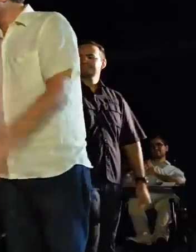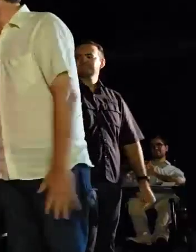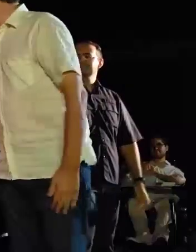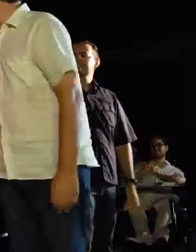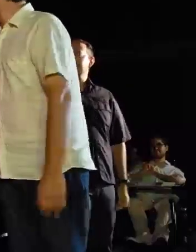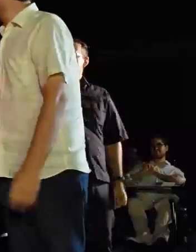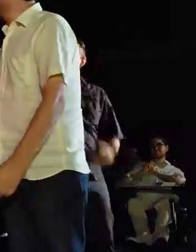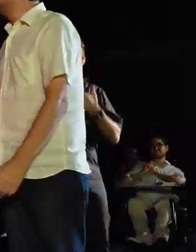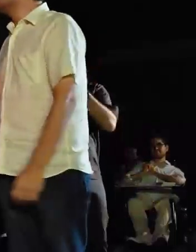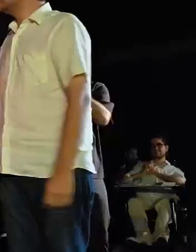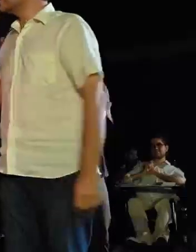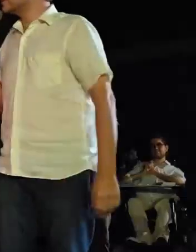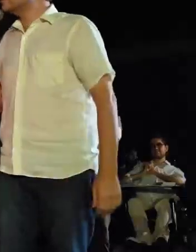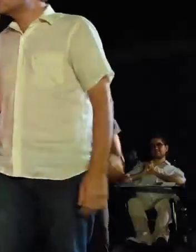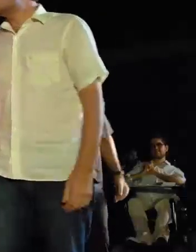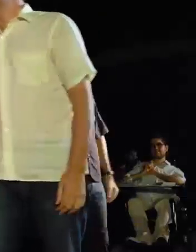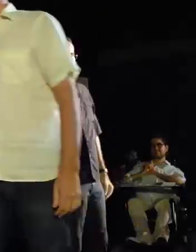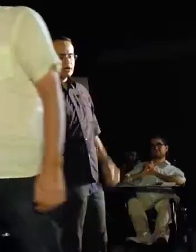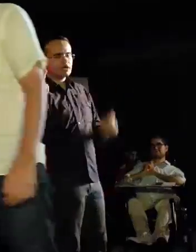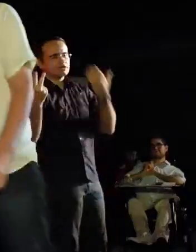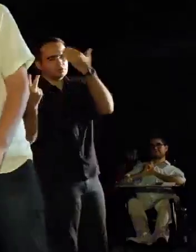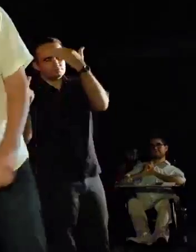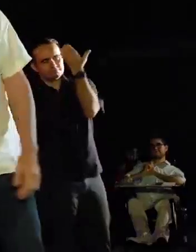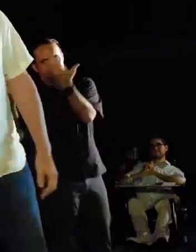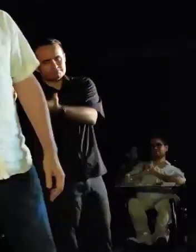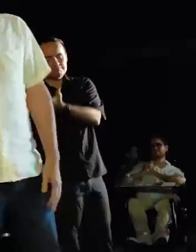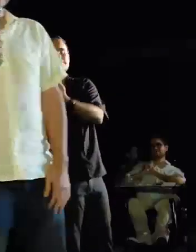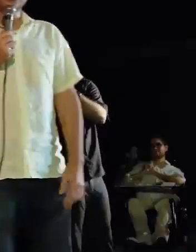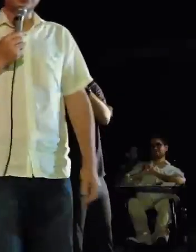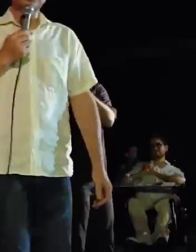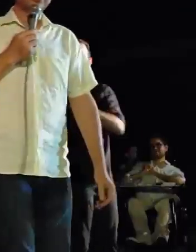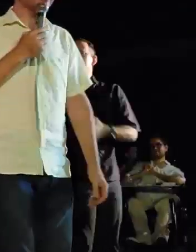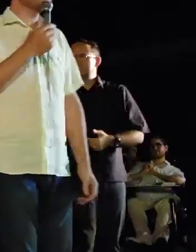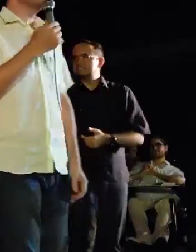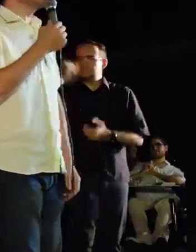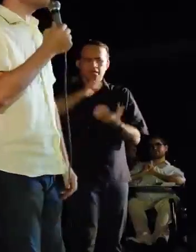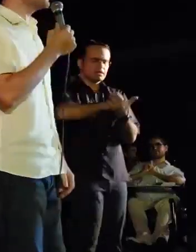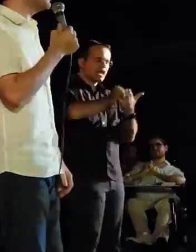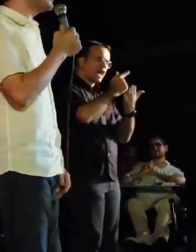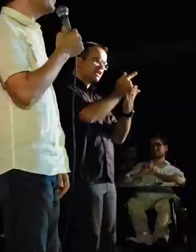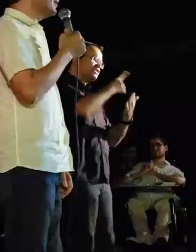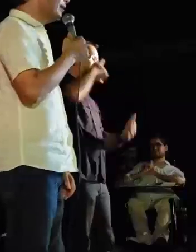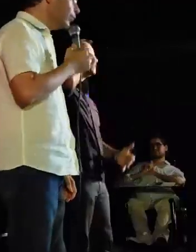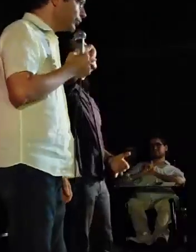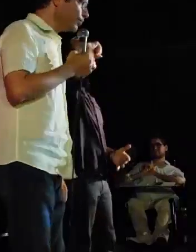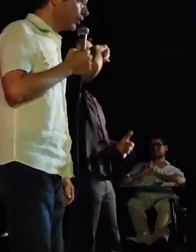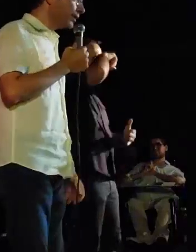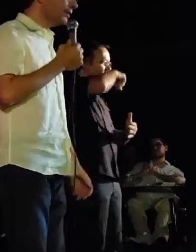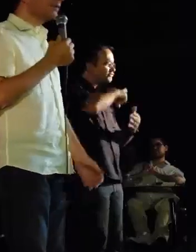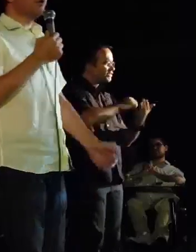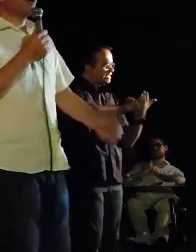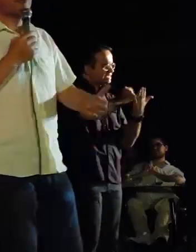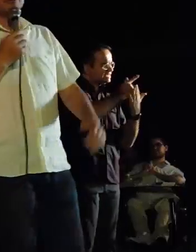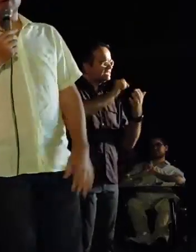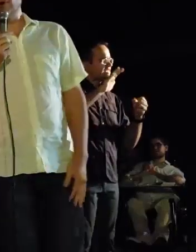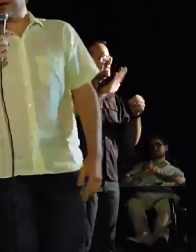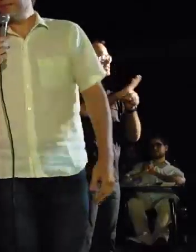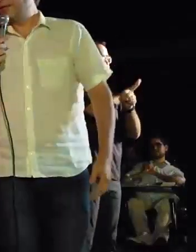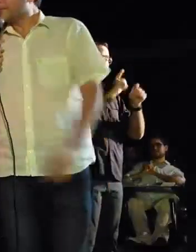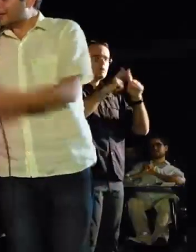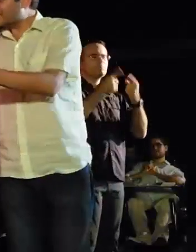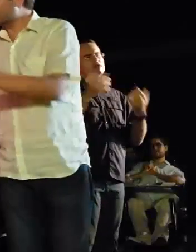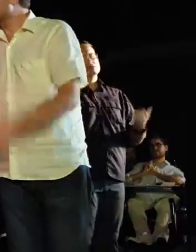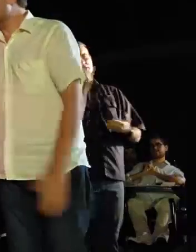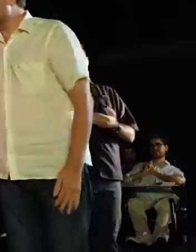Helena, muito obrigado. Safato, muito obrigado. Sei que a sua agenda é muito cheia, mas para nós é muito importante ouvi-lo